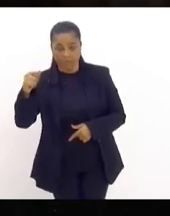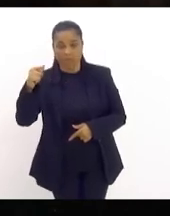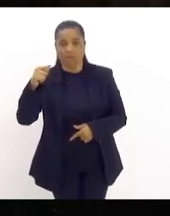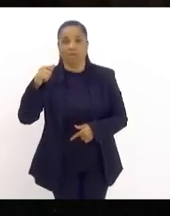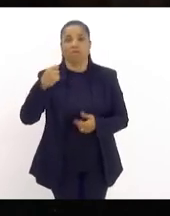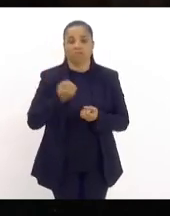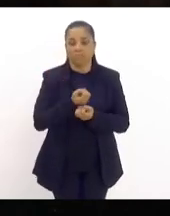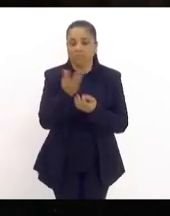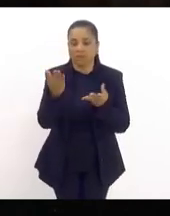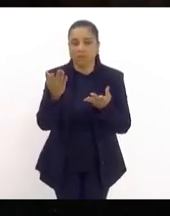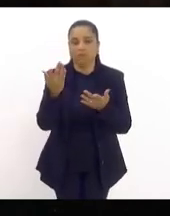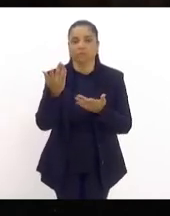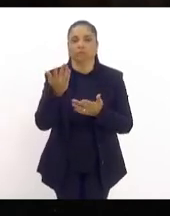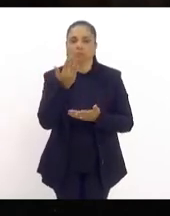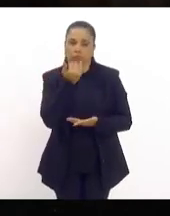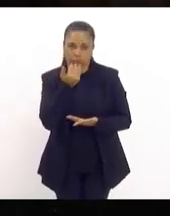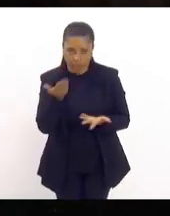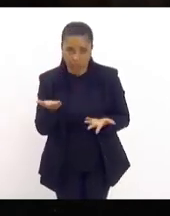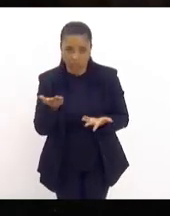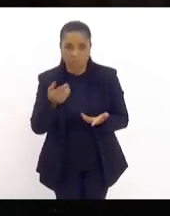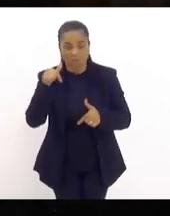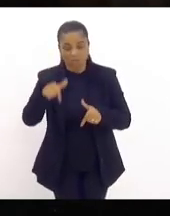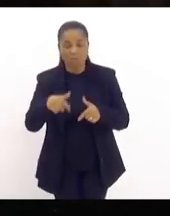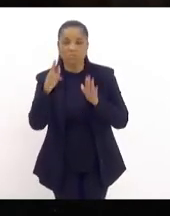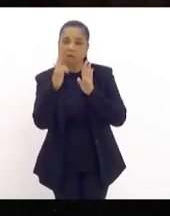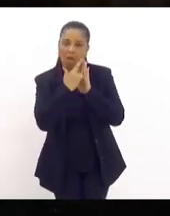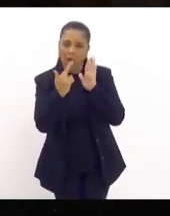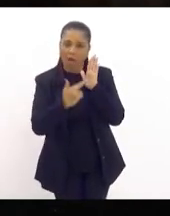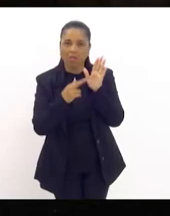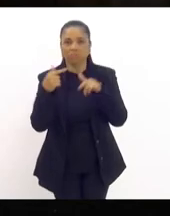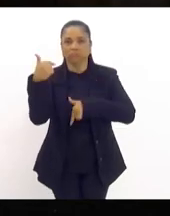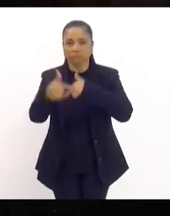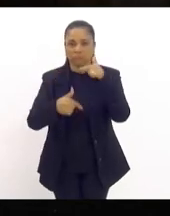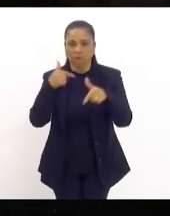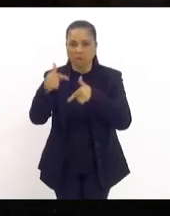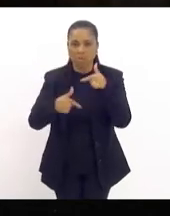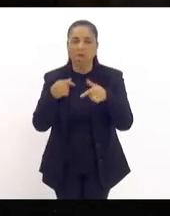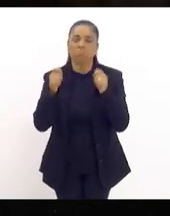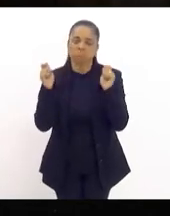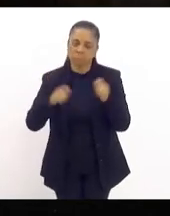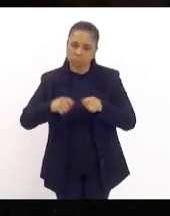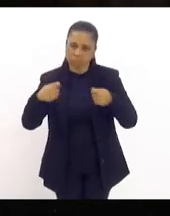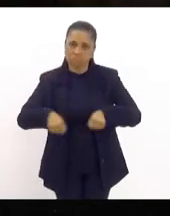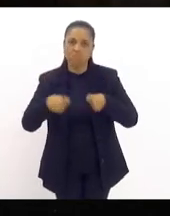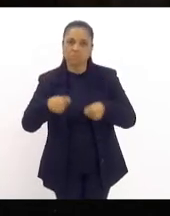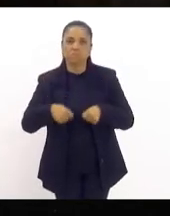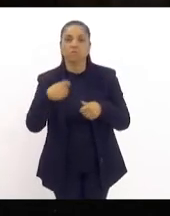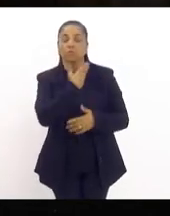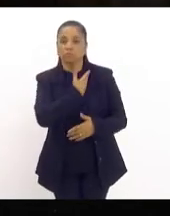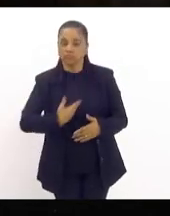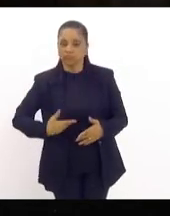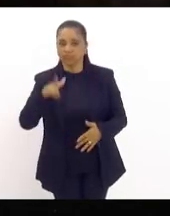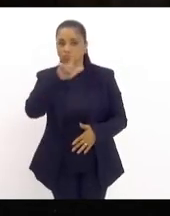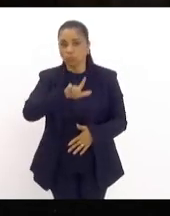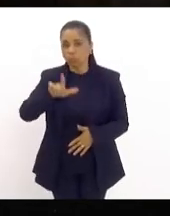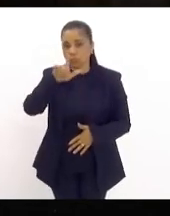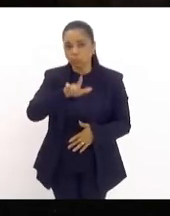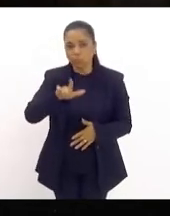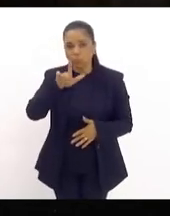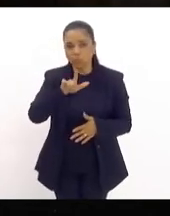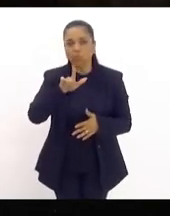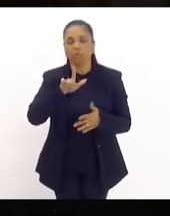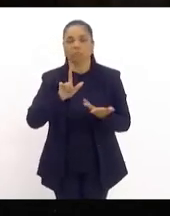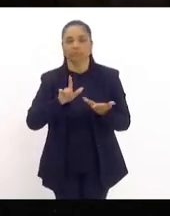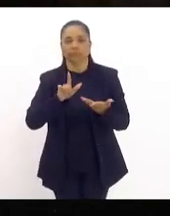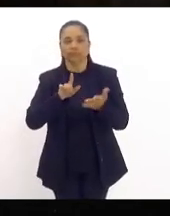das relações de trabalho nesse país, que serão revistas pelo governo do presidente Lula. Esse rapaz